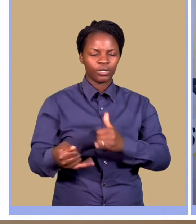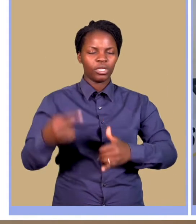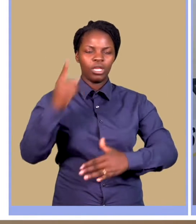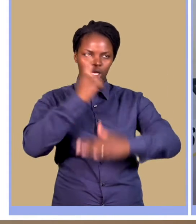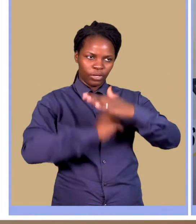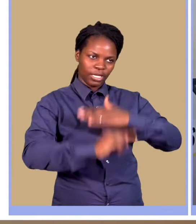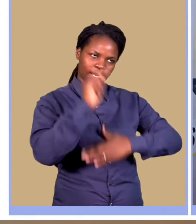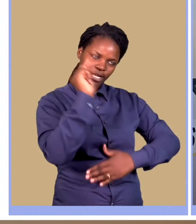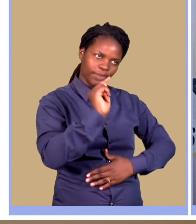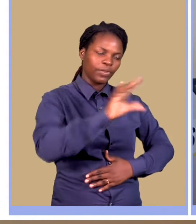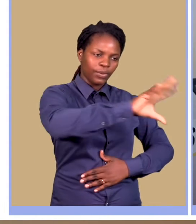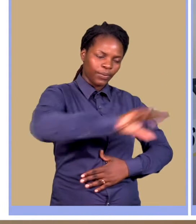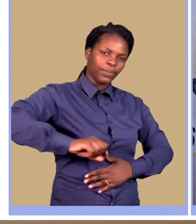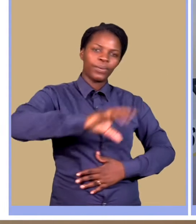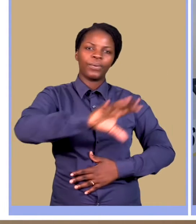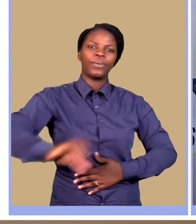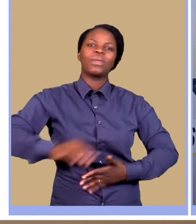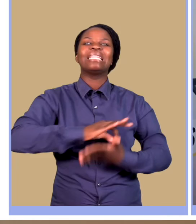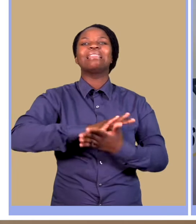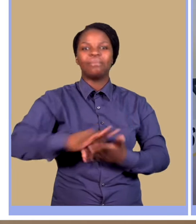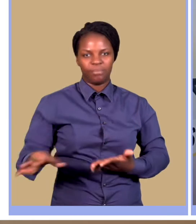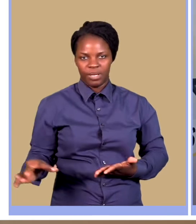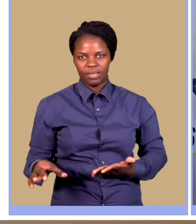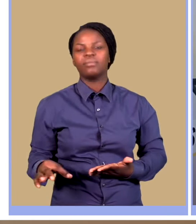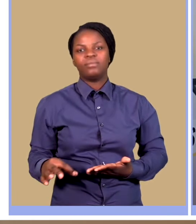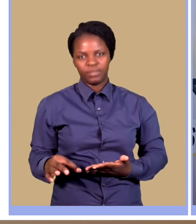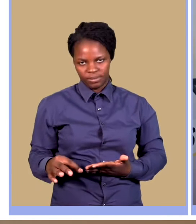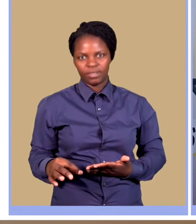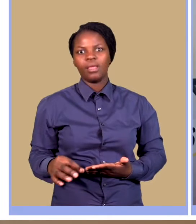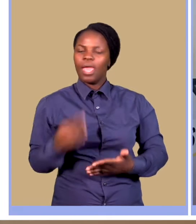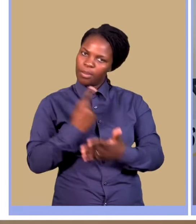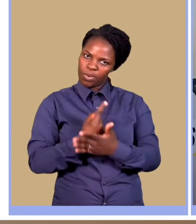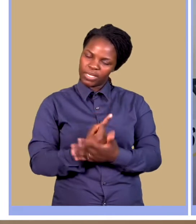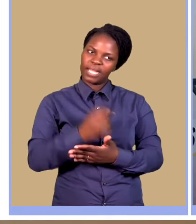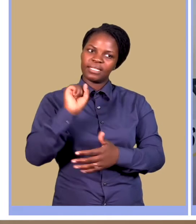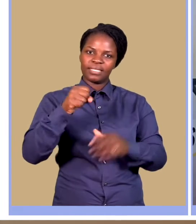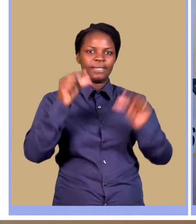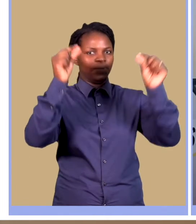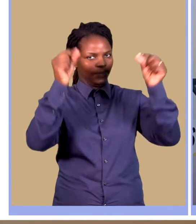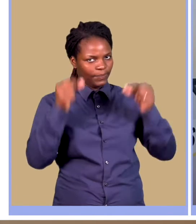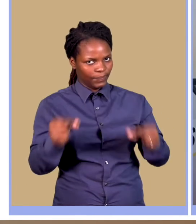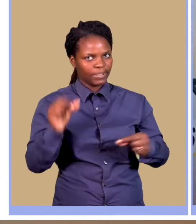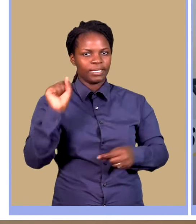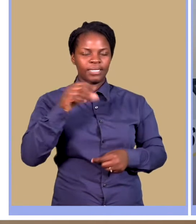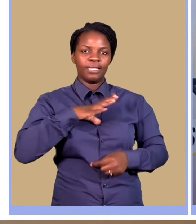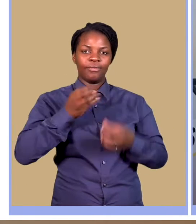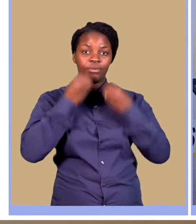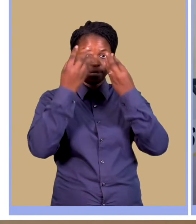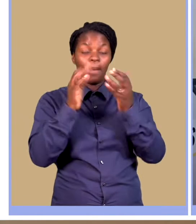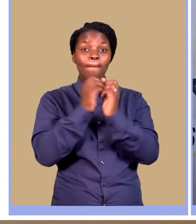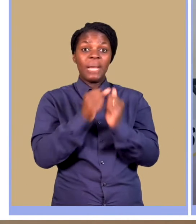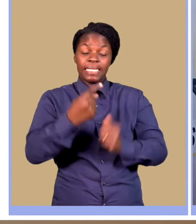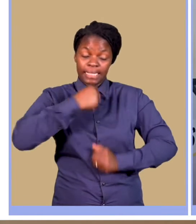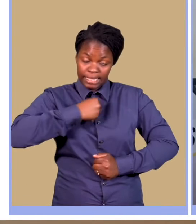são benéficos à sociedade, traz alguma informação, mas eu tenho que ser responsável. Quando é que eu coloquei, qual é o